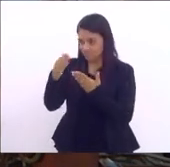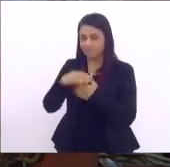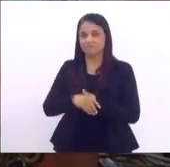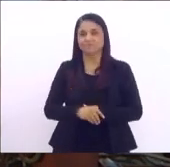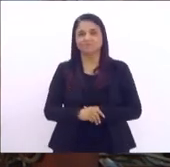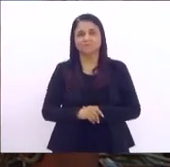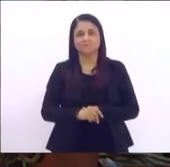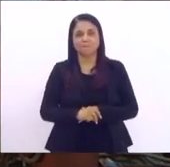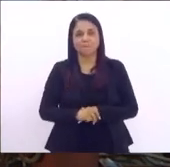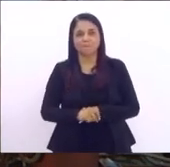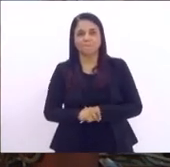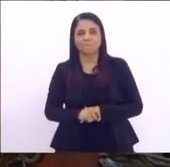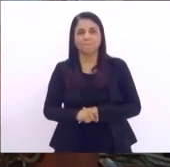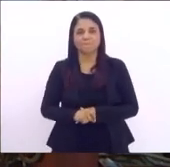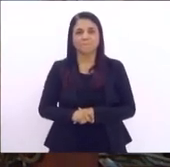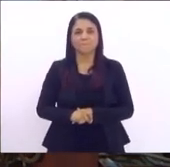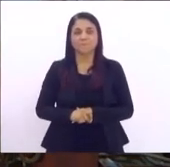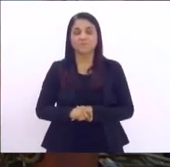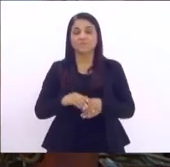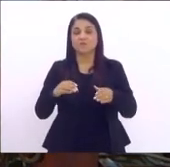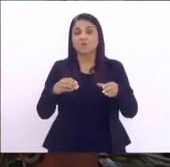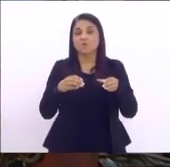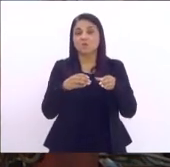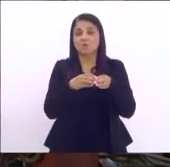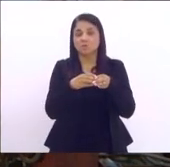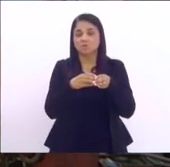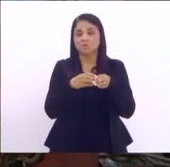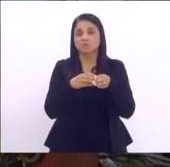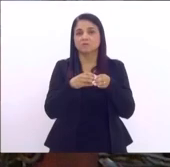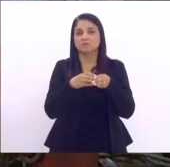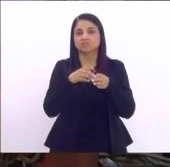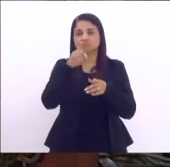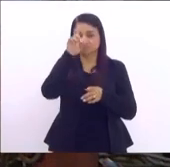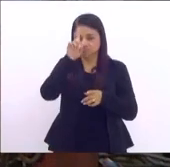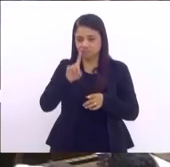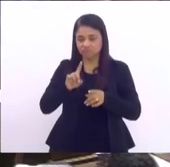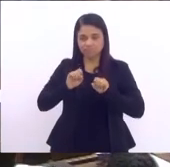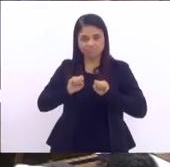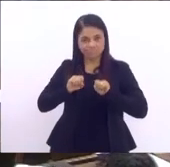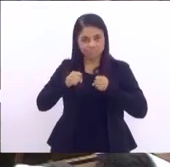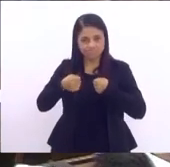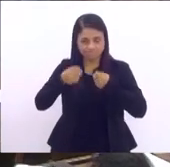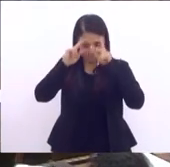Pela Comissão de Defesa dos Direitos Humanos, deputada Dani Monteiro.